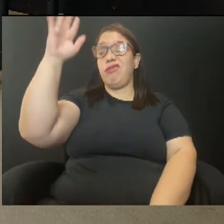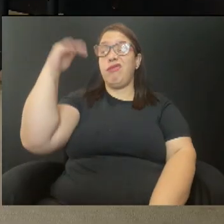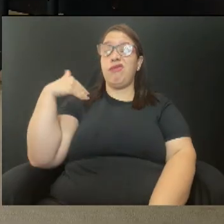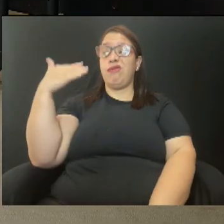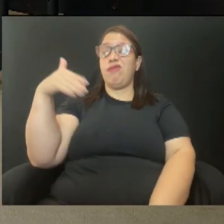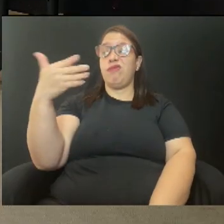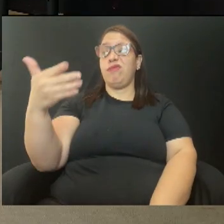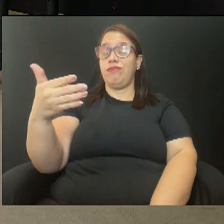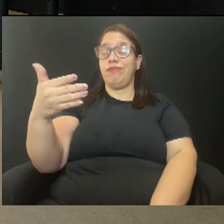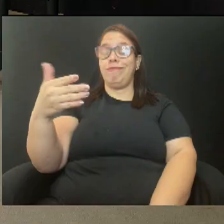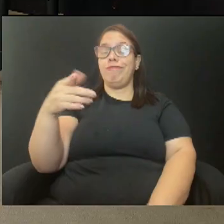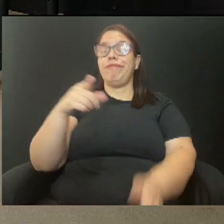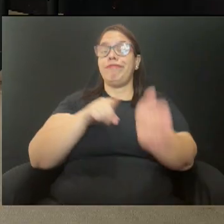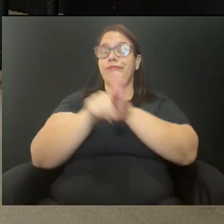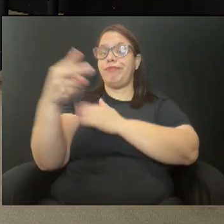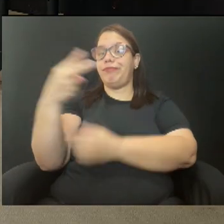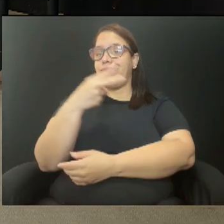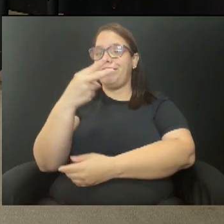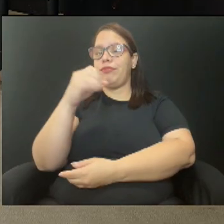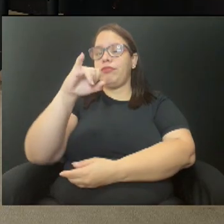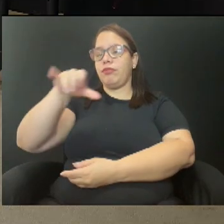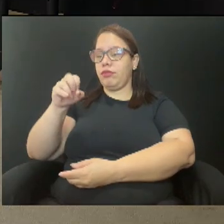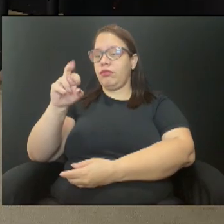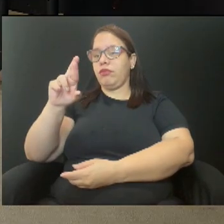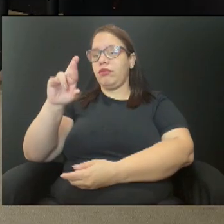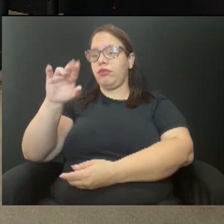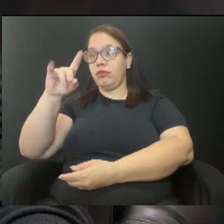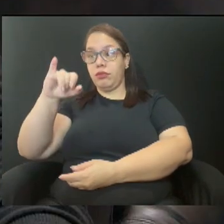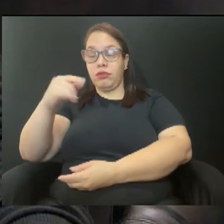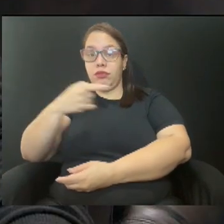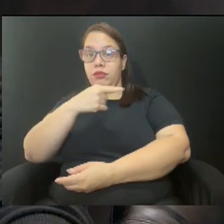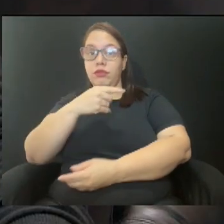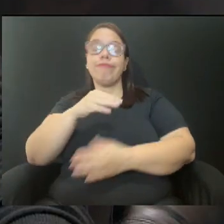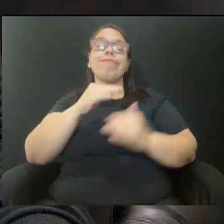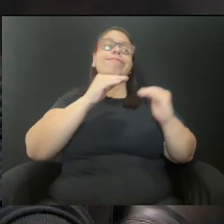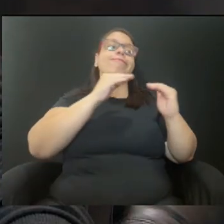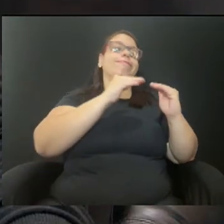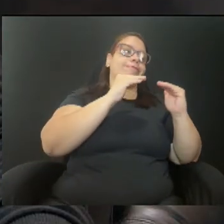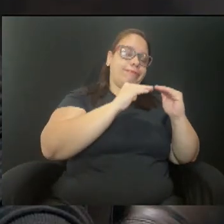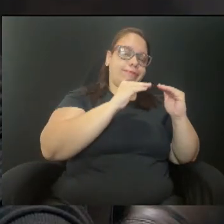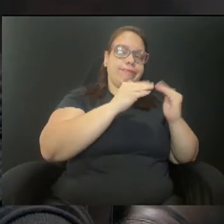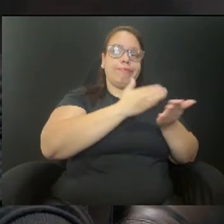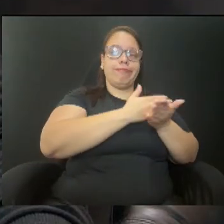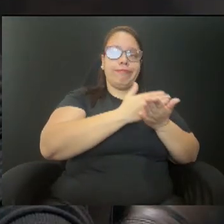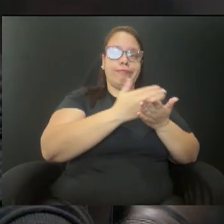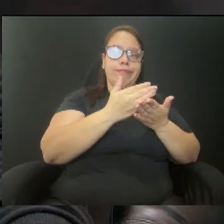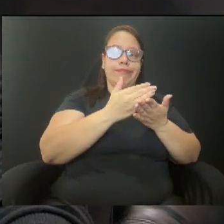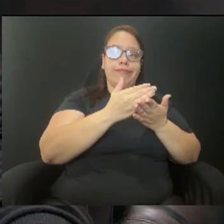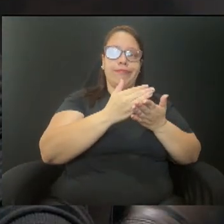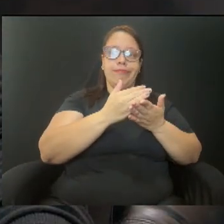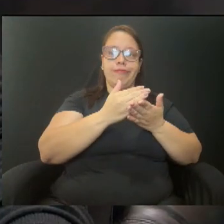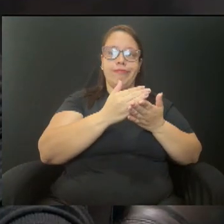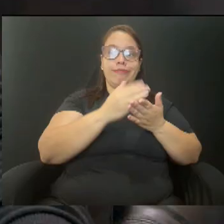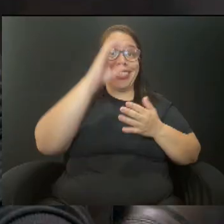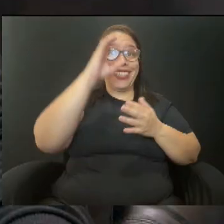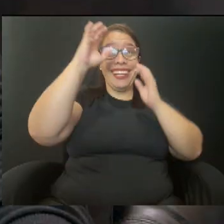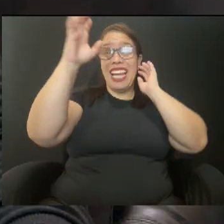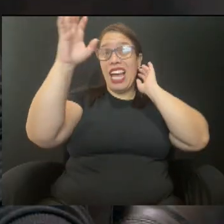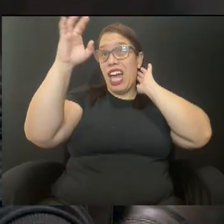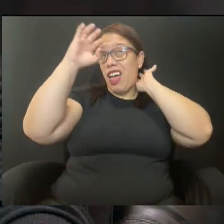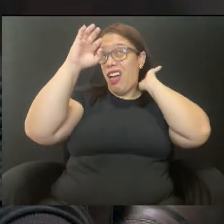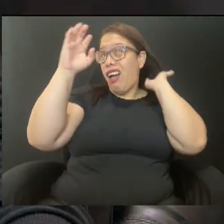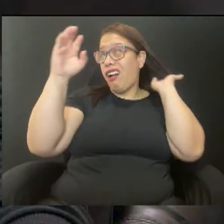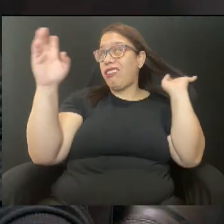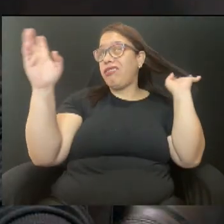dois. Primeiro, Jordi. Tá, com certeza. Sempre que a gente começa um sonho, há uma idealização. E aí, quando você